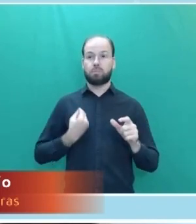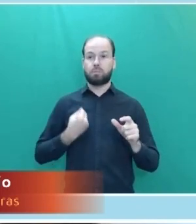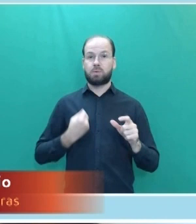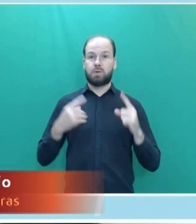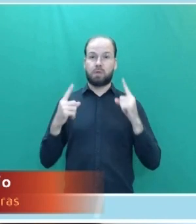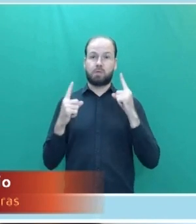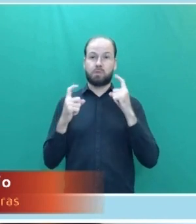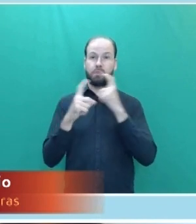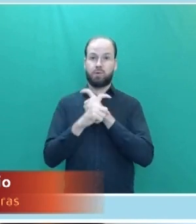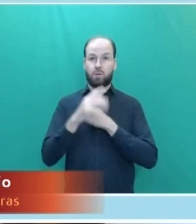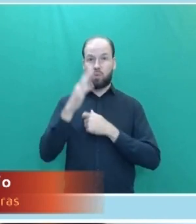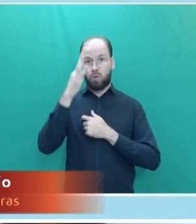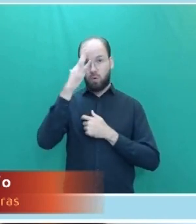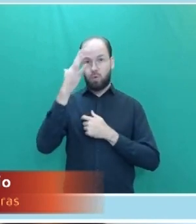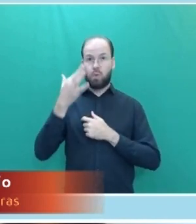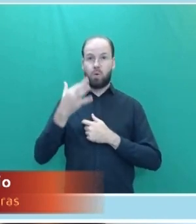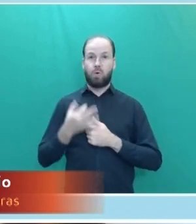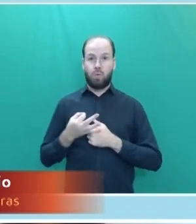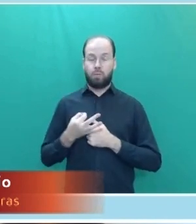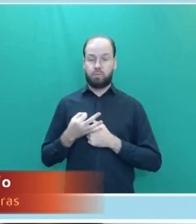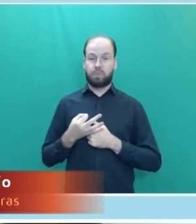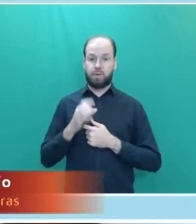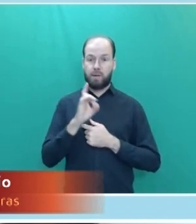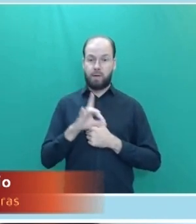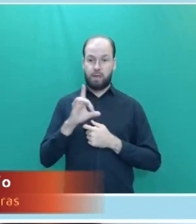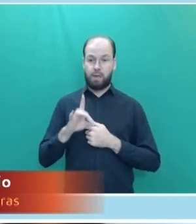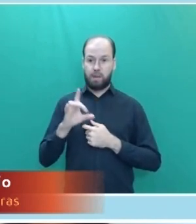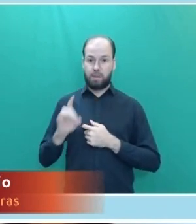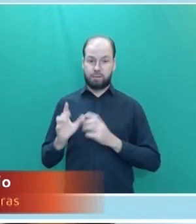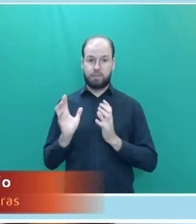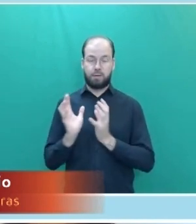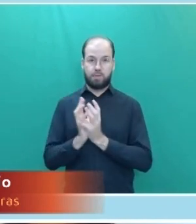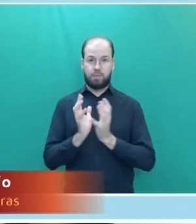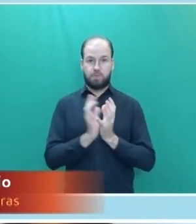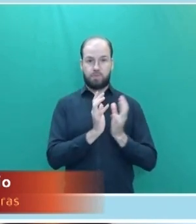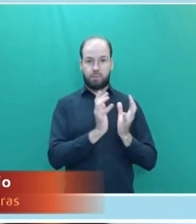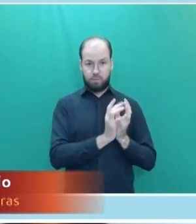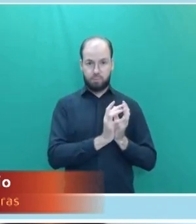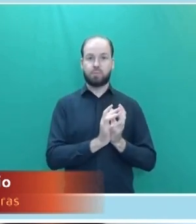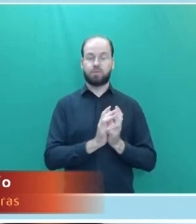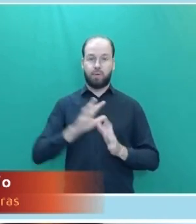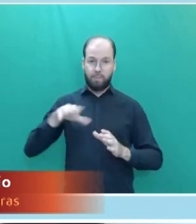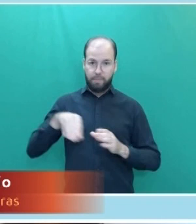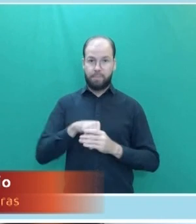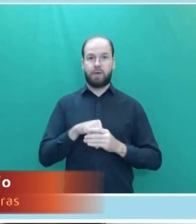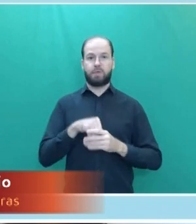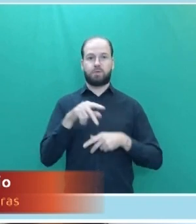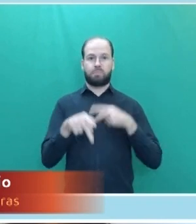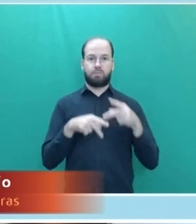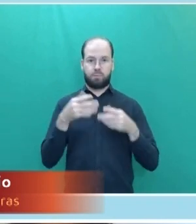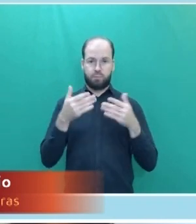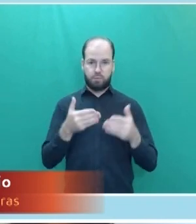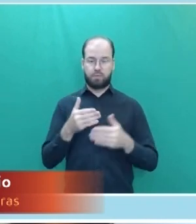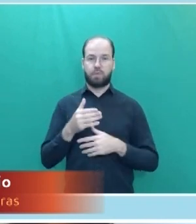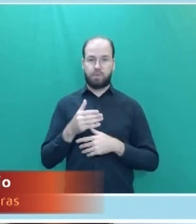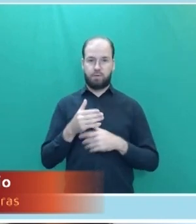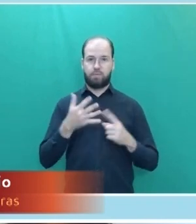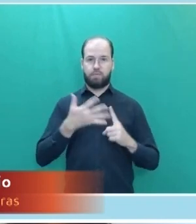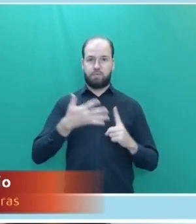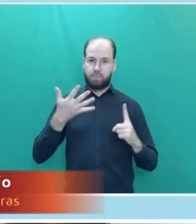de compreender cada um desses grupos, né, que fazem parte dessa população